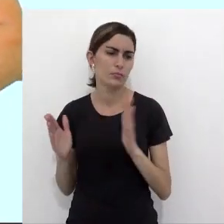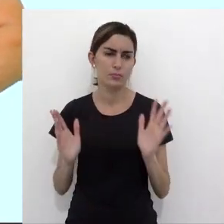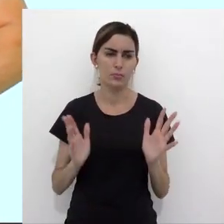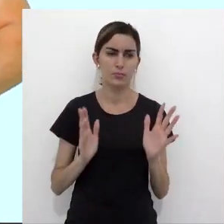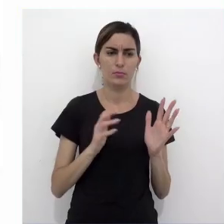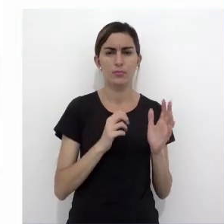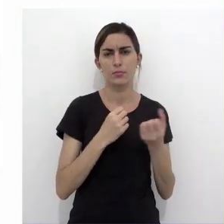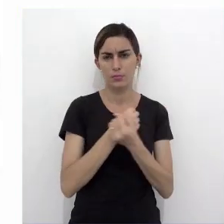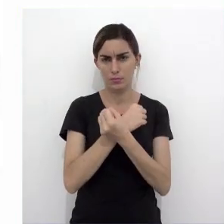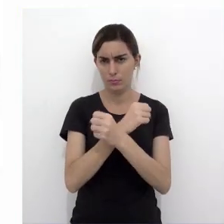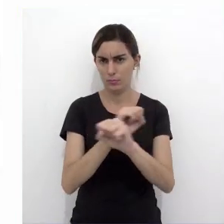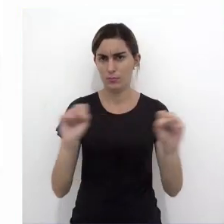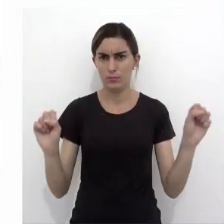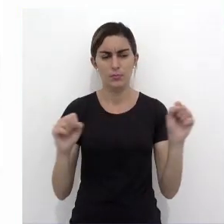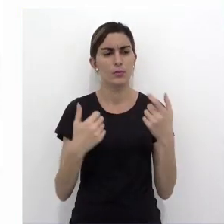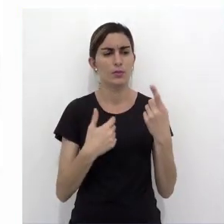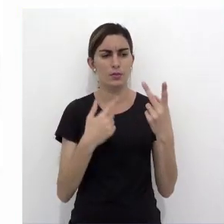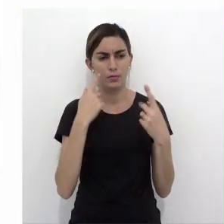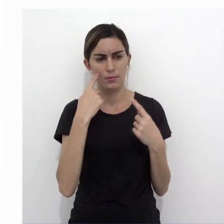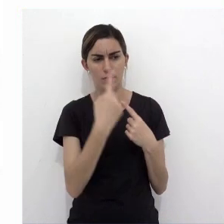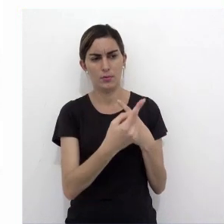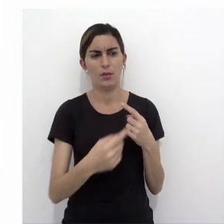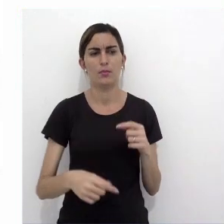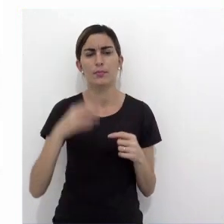da escravidão, como vocês podem observar na tela,